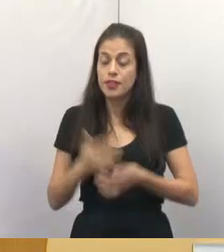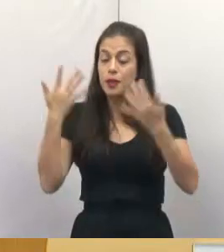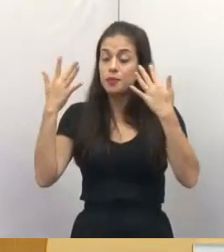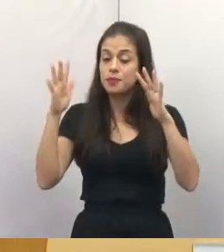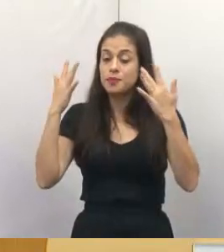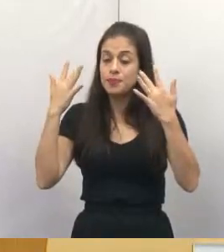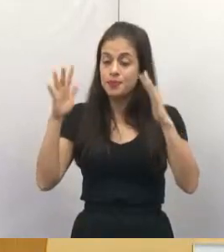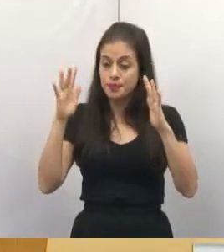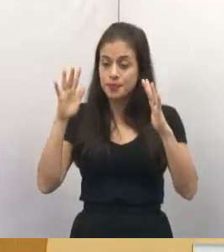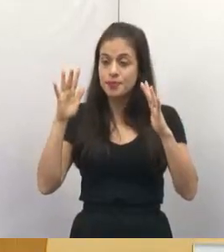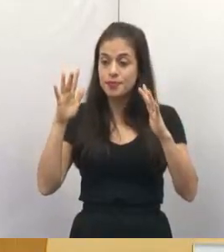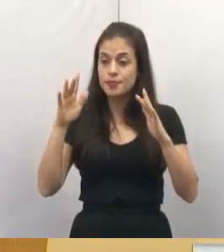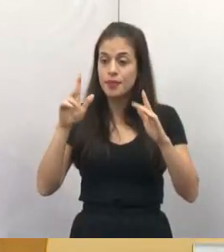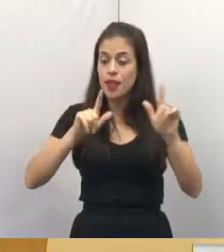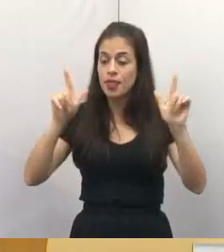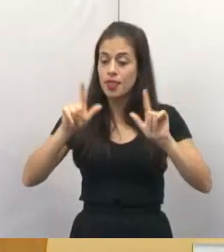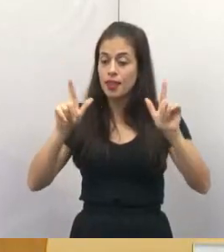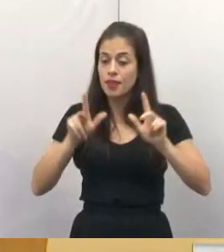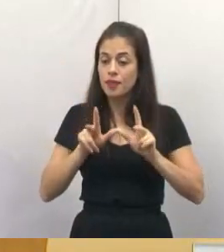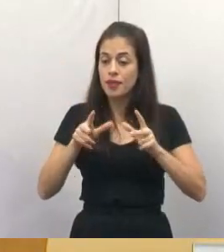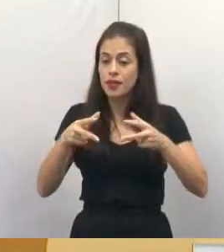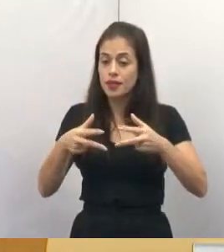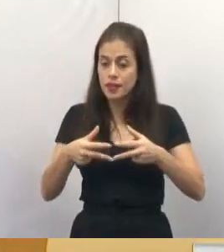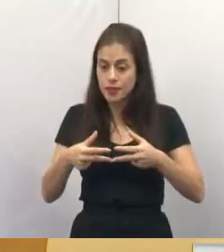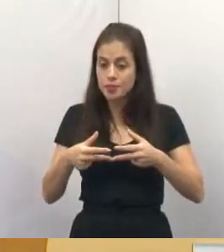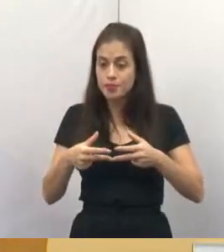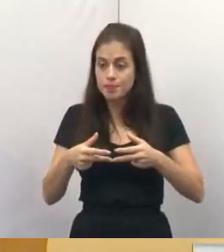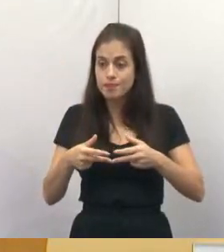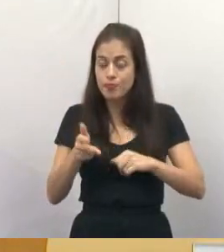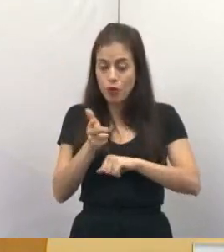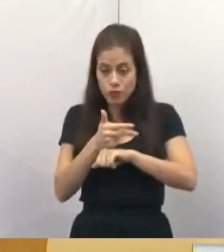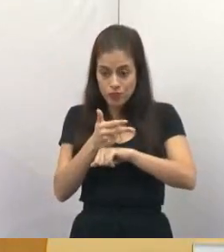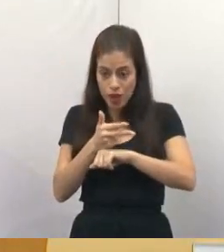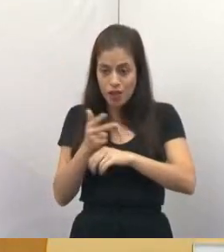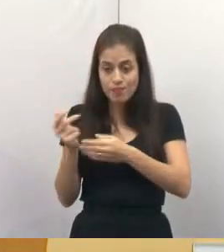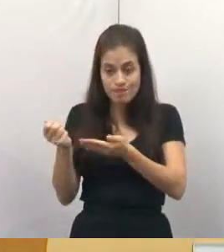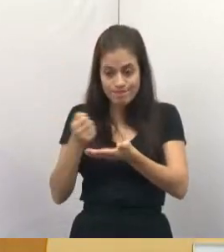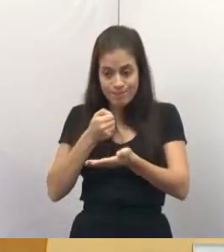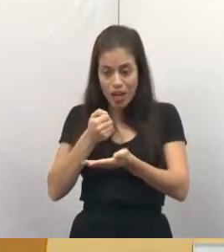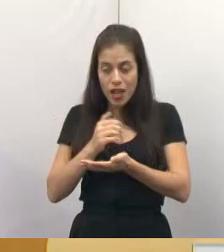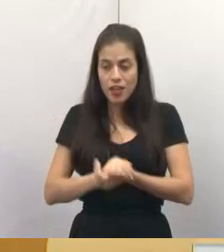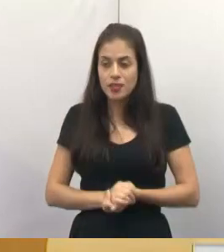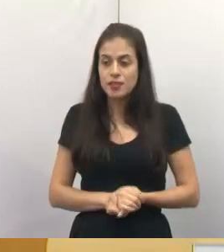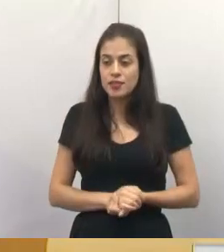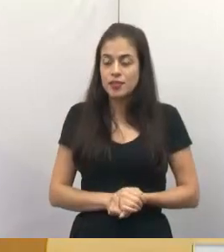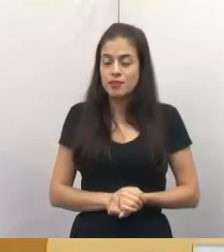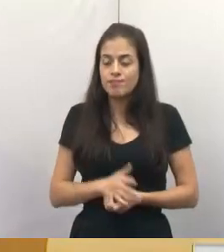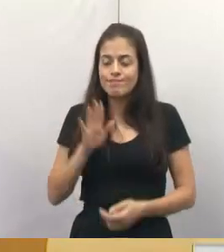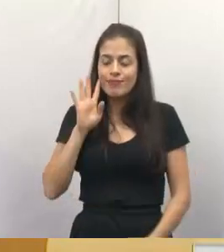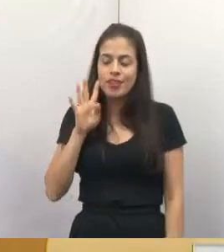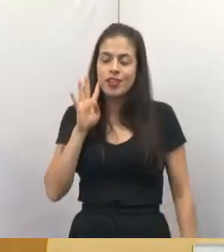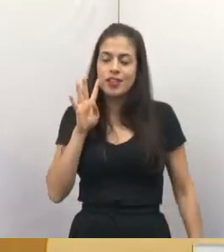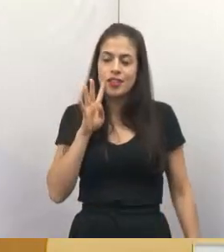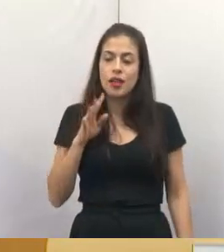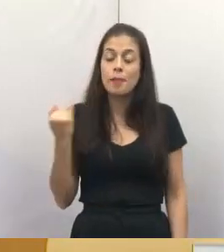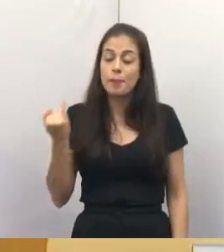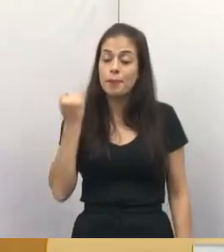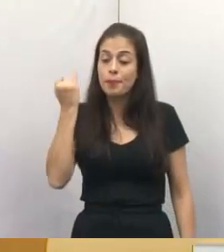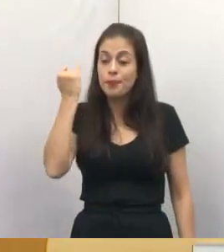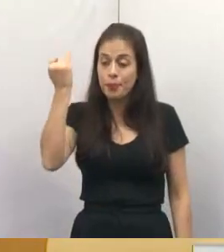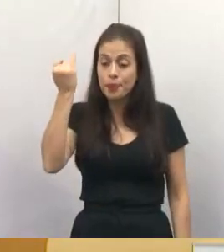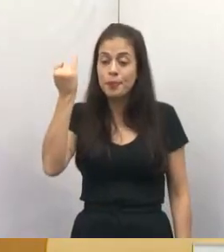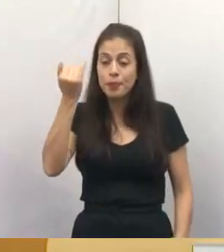Parabéns aí, quero parabenizar a TV Câmara para a produção aí dessa matéria. Aí, ficou muito legal. É muito importante a gente